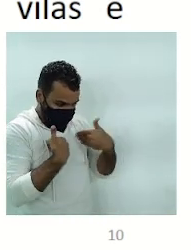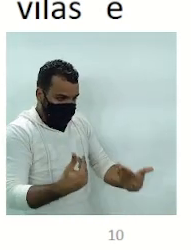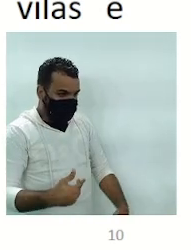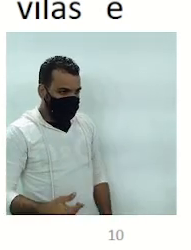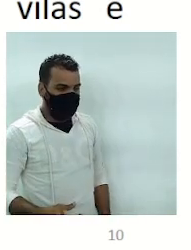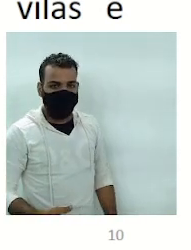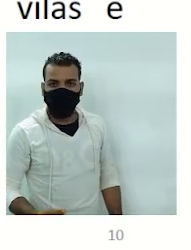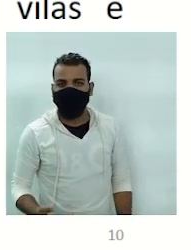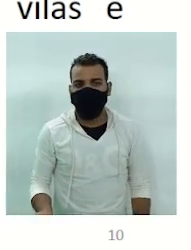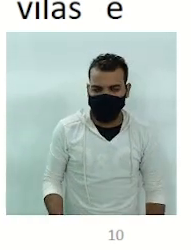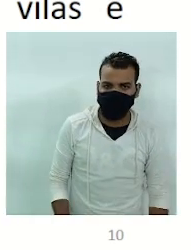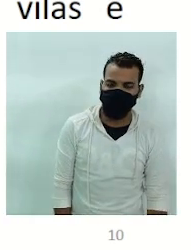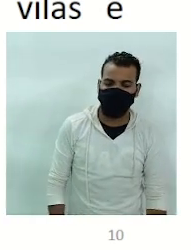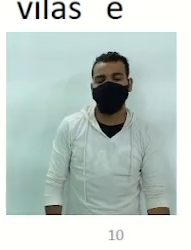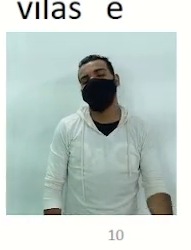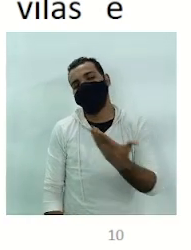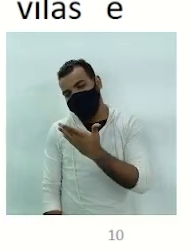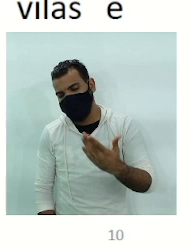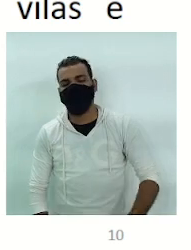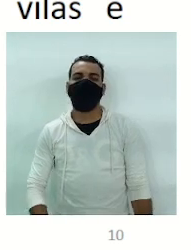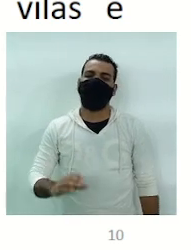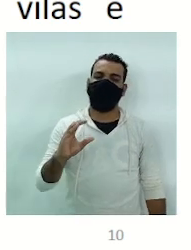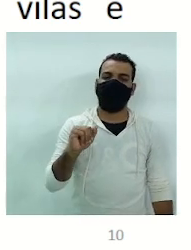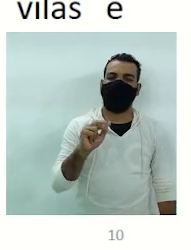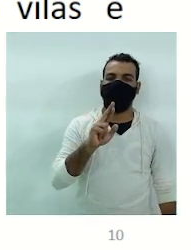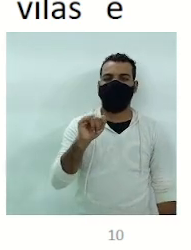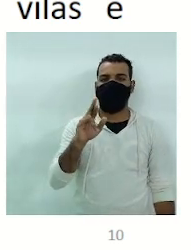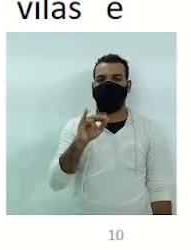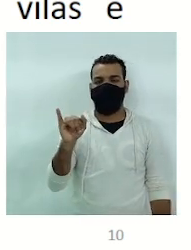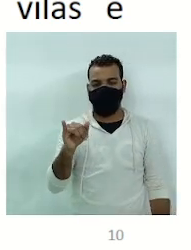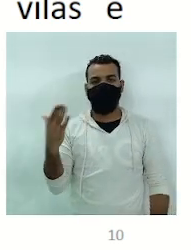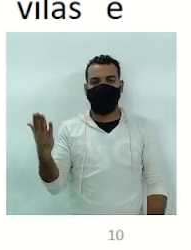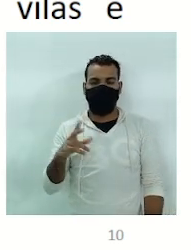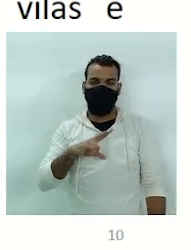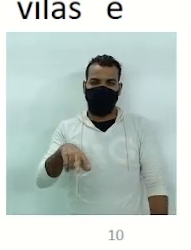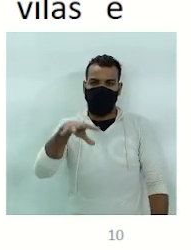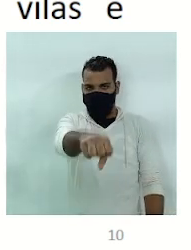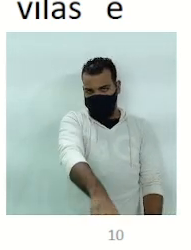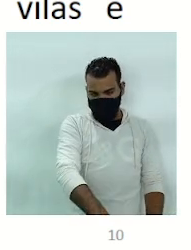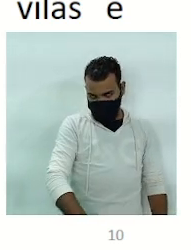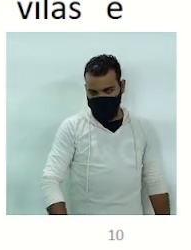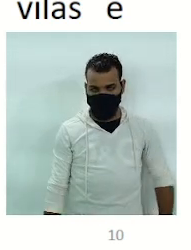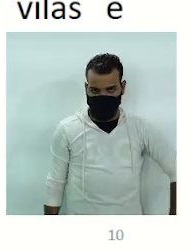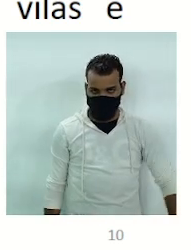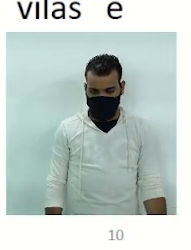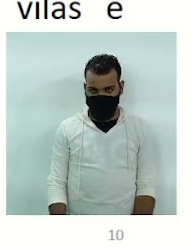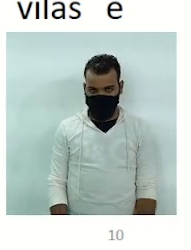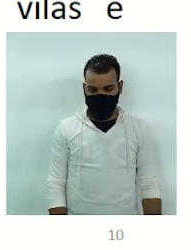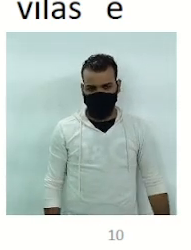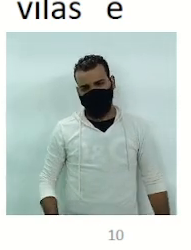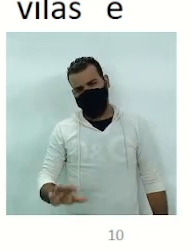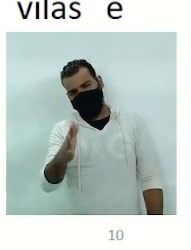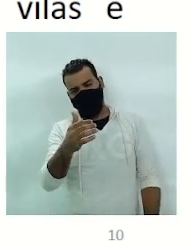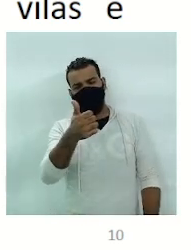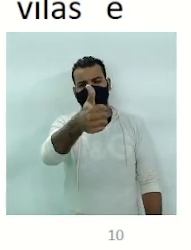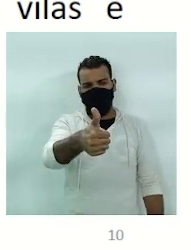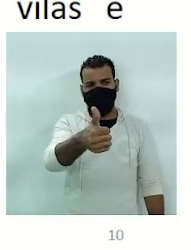né? Ou Quiriri, a dominação portuguesa, ocorrido por volta de